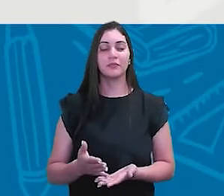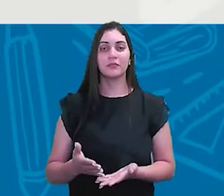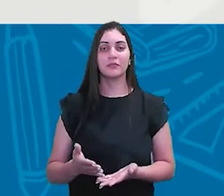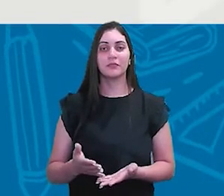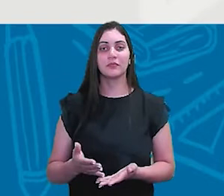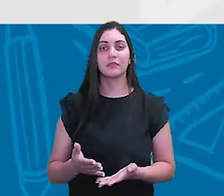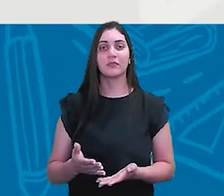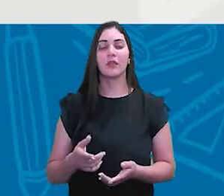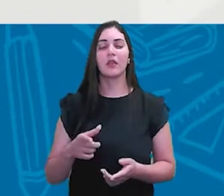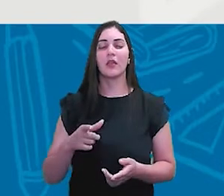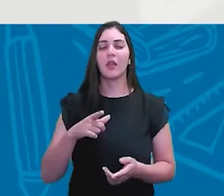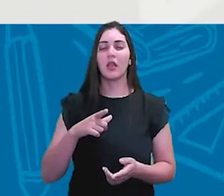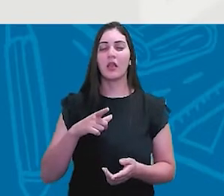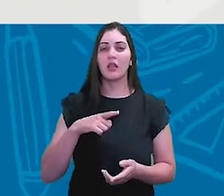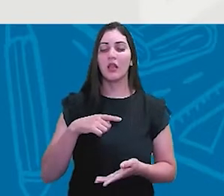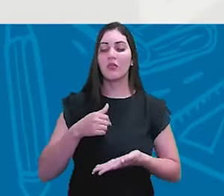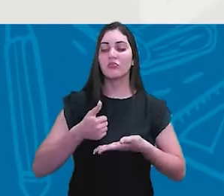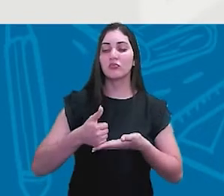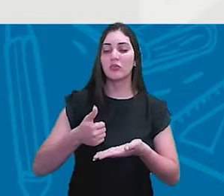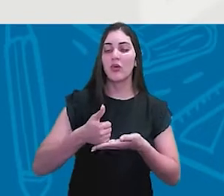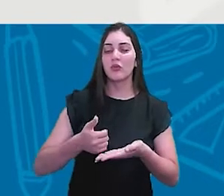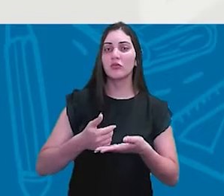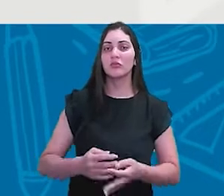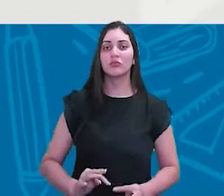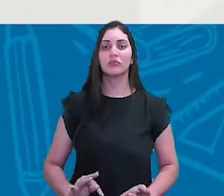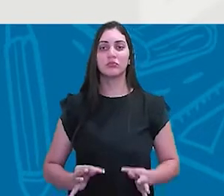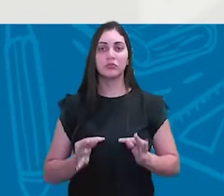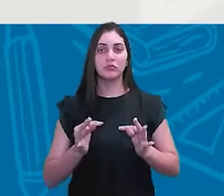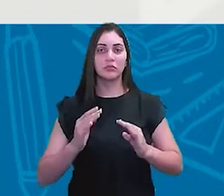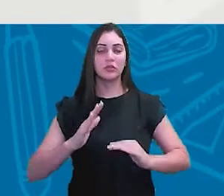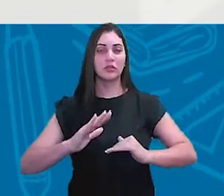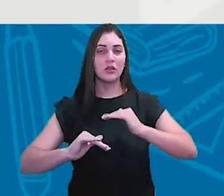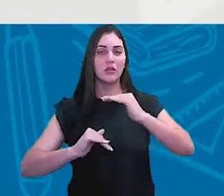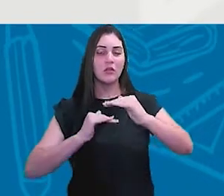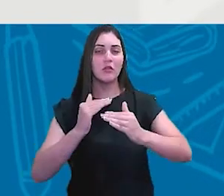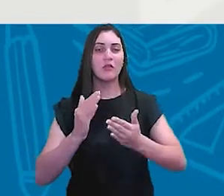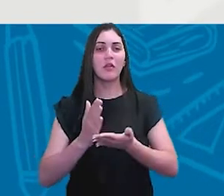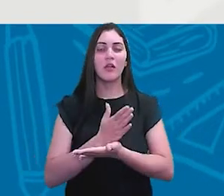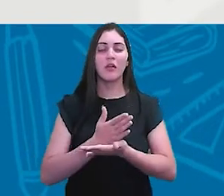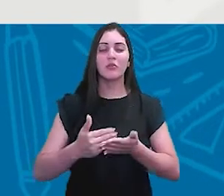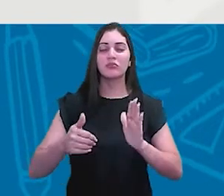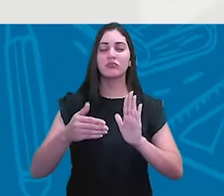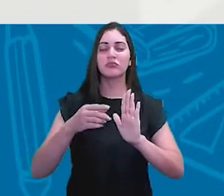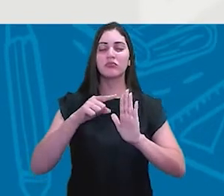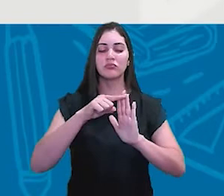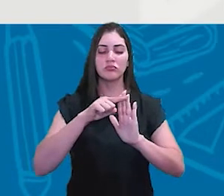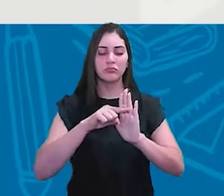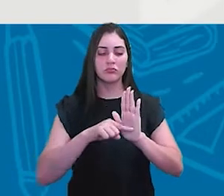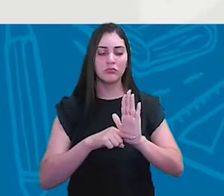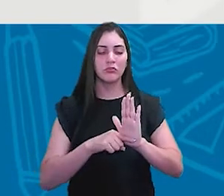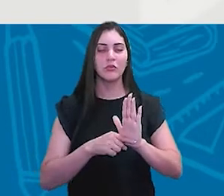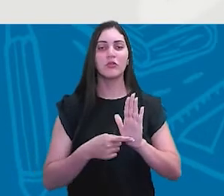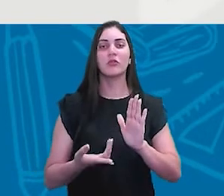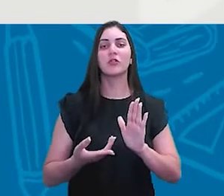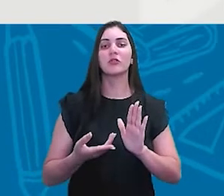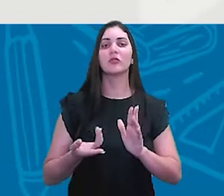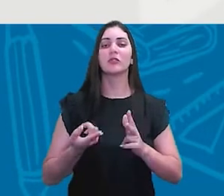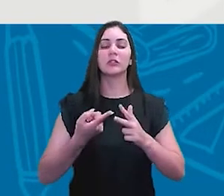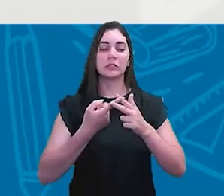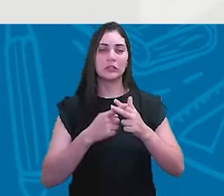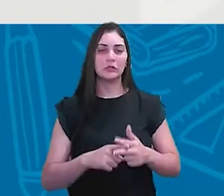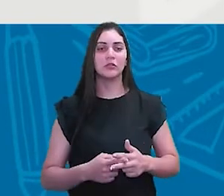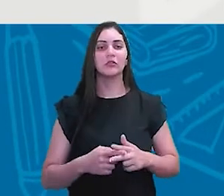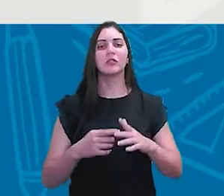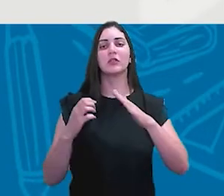da assessoria técnica, né? Para desenvolver alguns projetos de infraestrutura, né? Com grandes empresas,